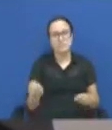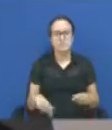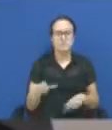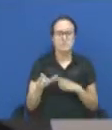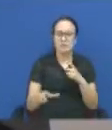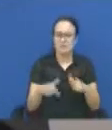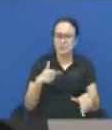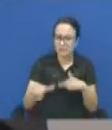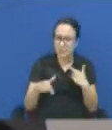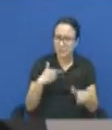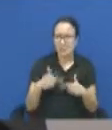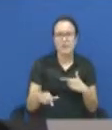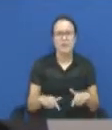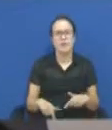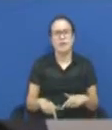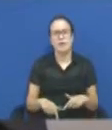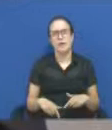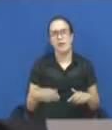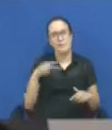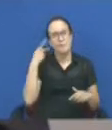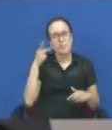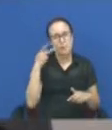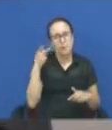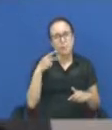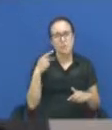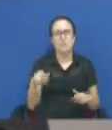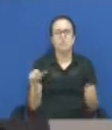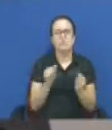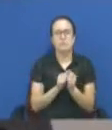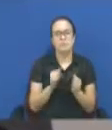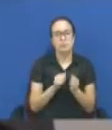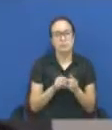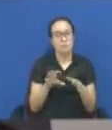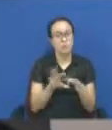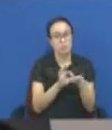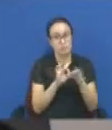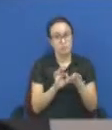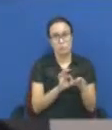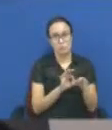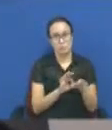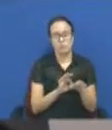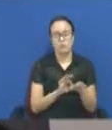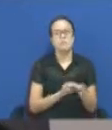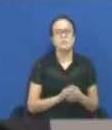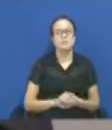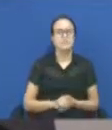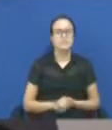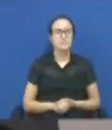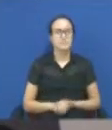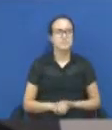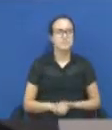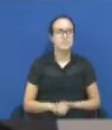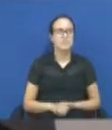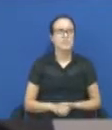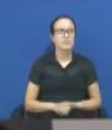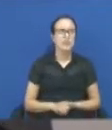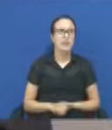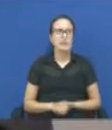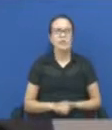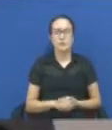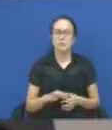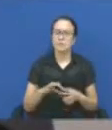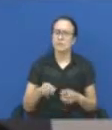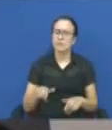trabalhadores, do PST, do Sereste Piracicaba e do Ministério Público do Trabalho de Campinas, que vão fazer